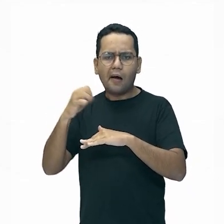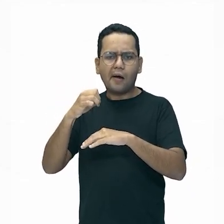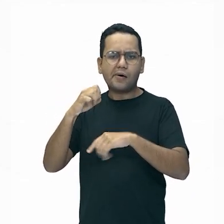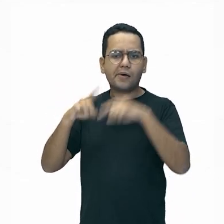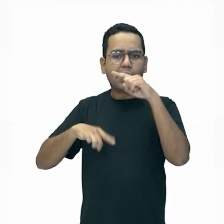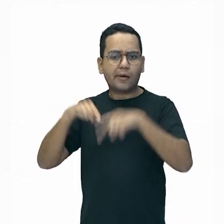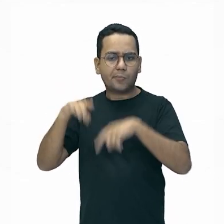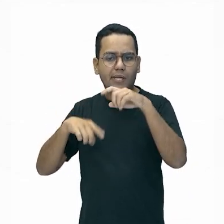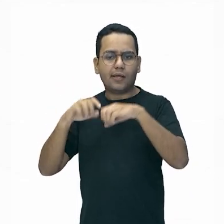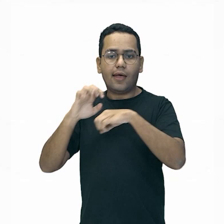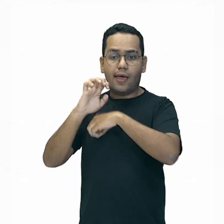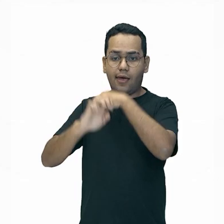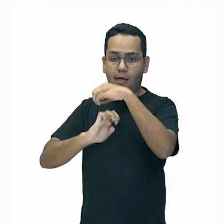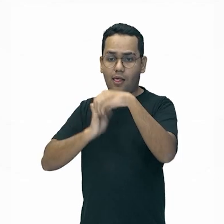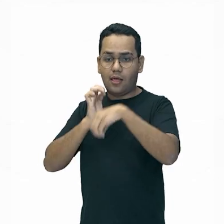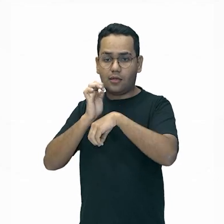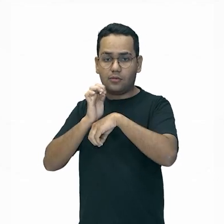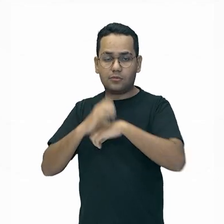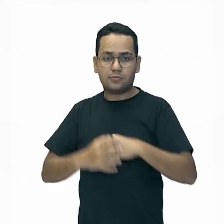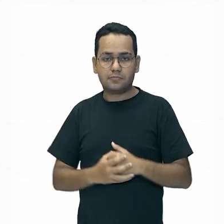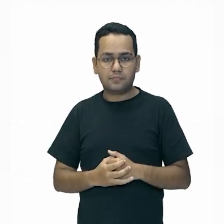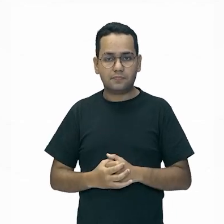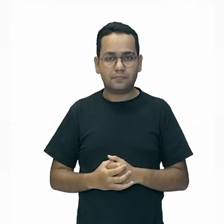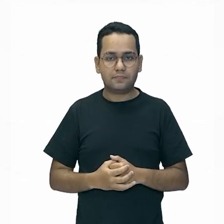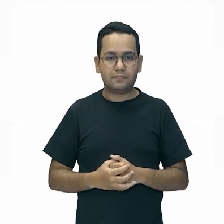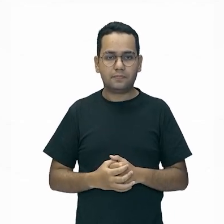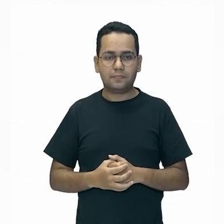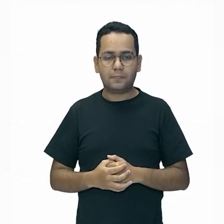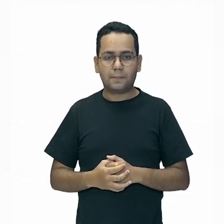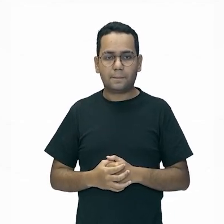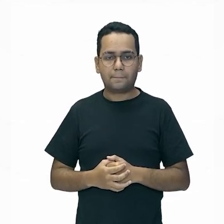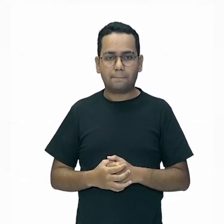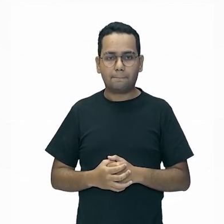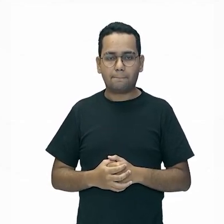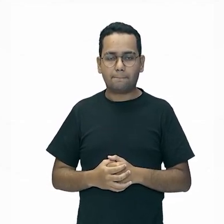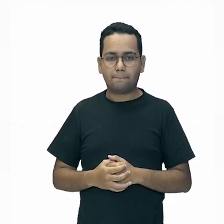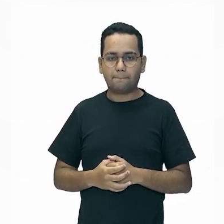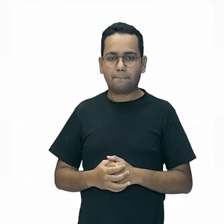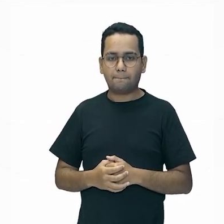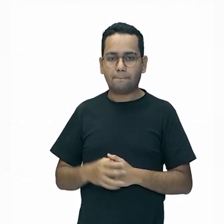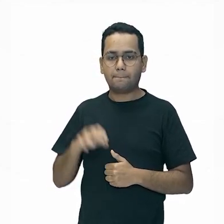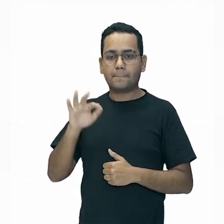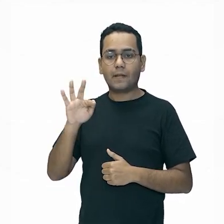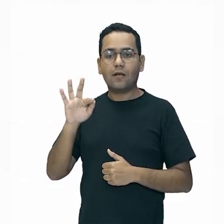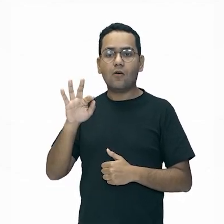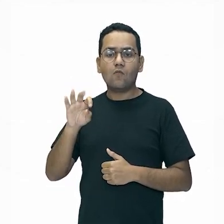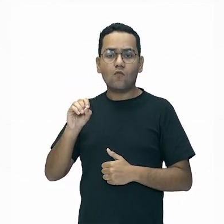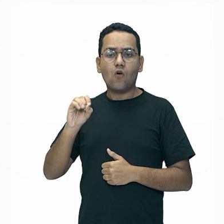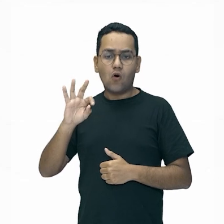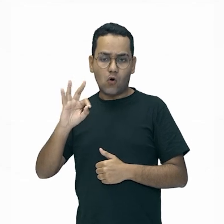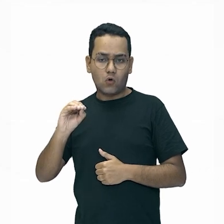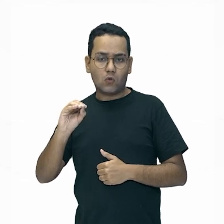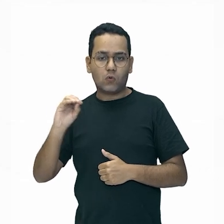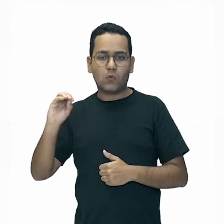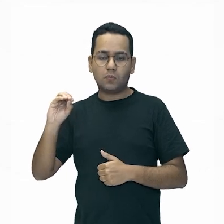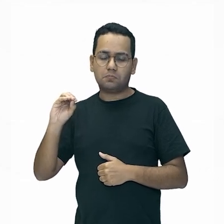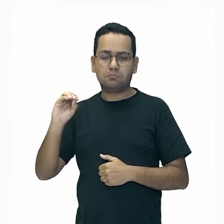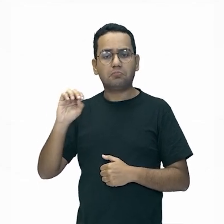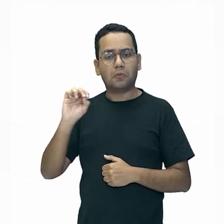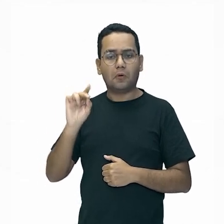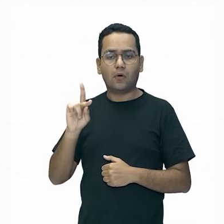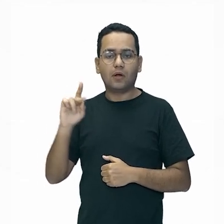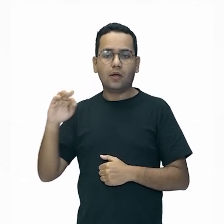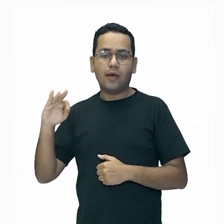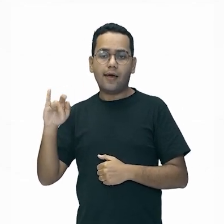isso, efeito foto, que vem de fóton, elétrico, que vem aí de elétron, naturalmente. Então,